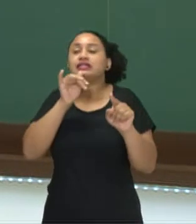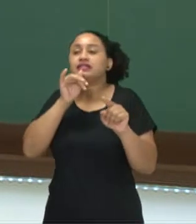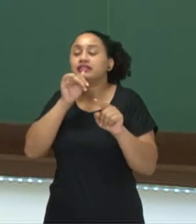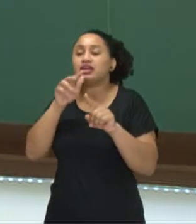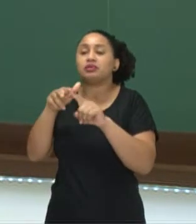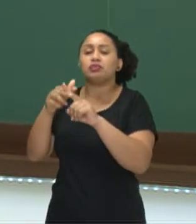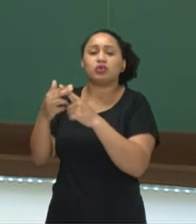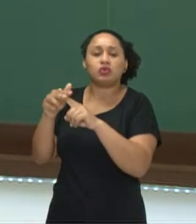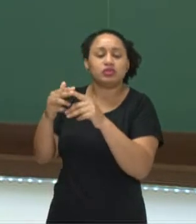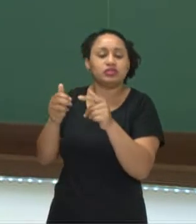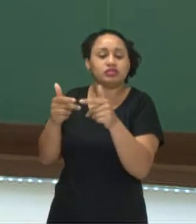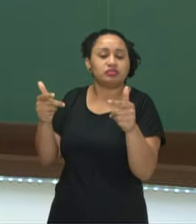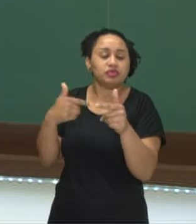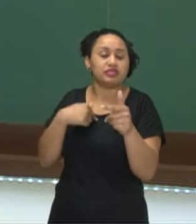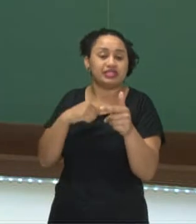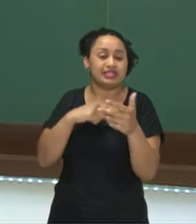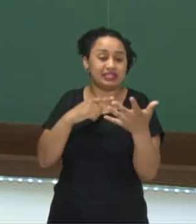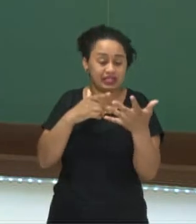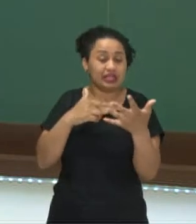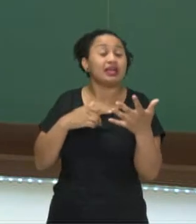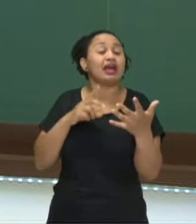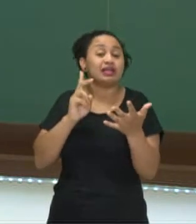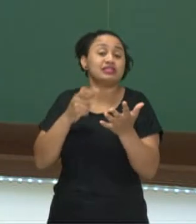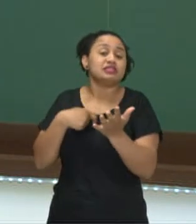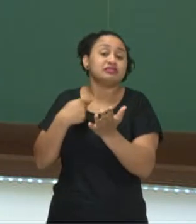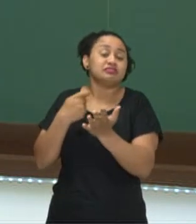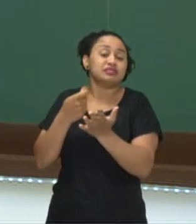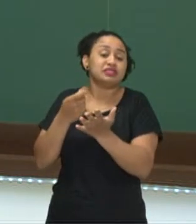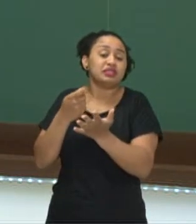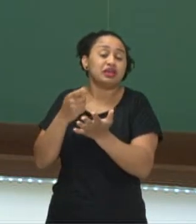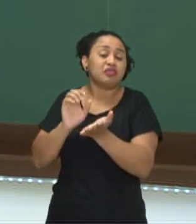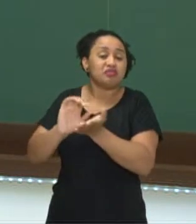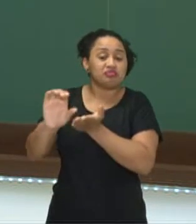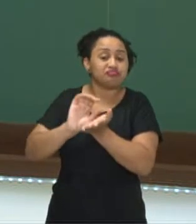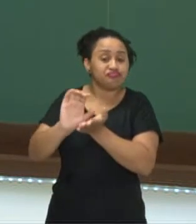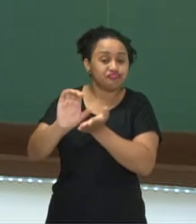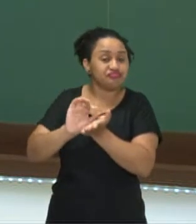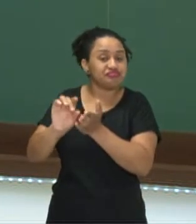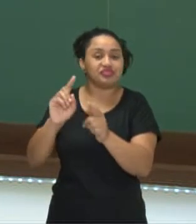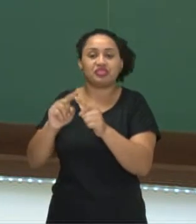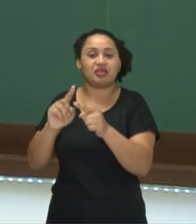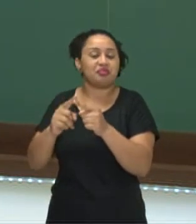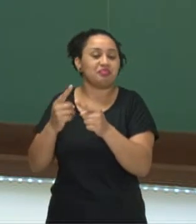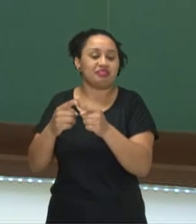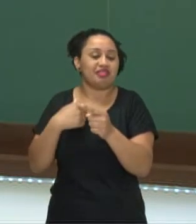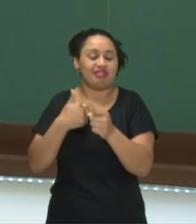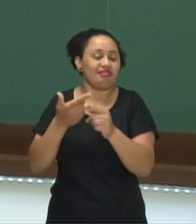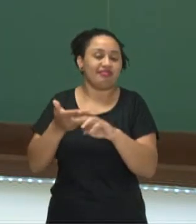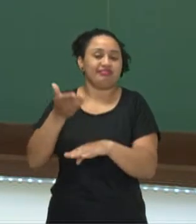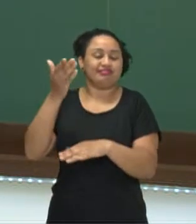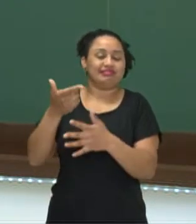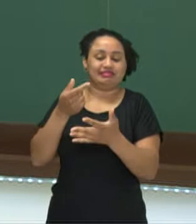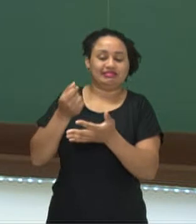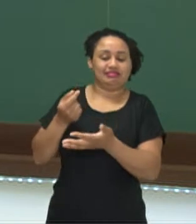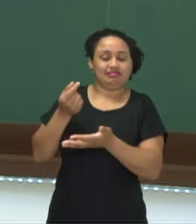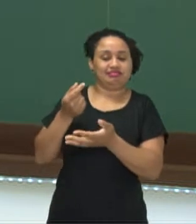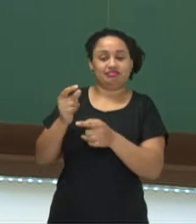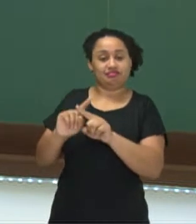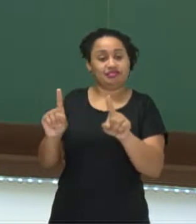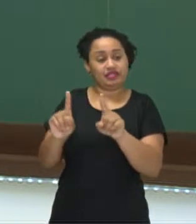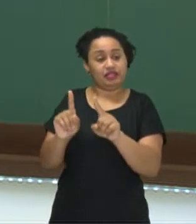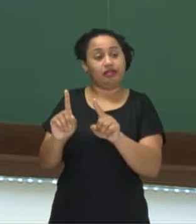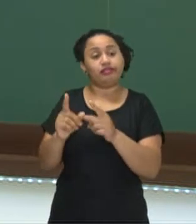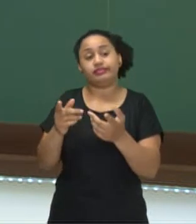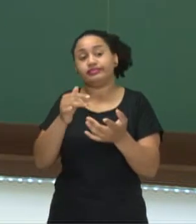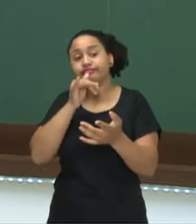de um bem que você tem, ele sempre será um passivo, porque ele não vai fazer um aumento do seu capital. Ou seja,